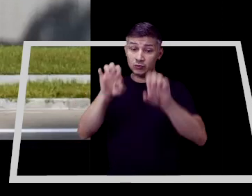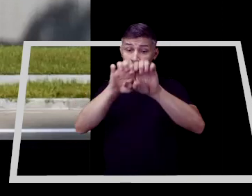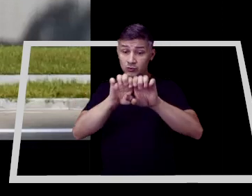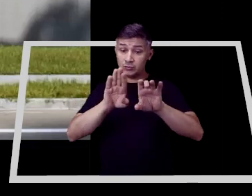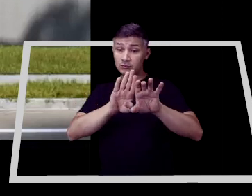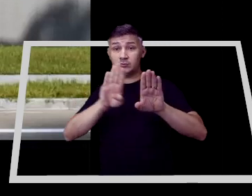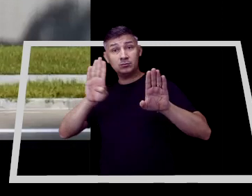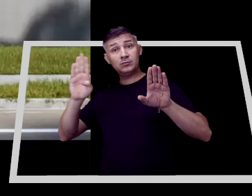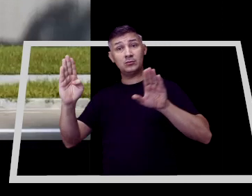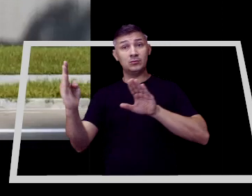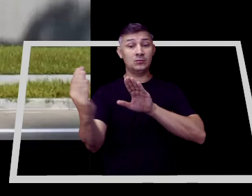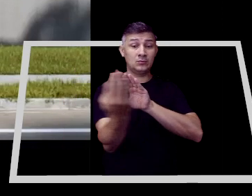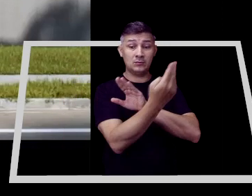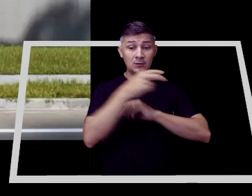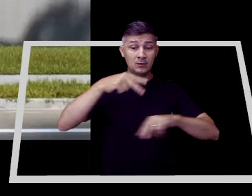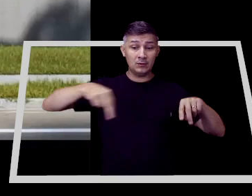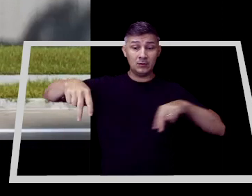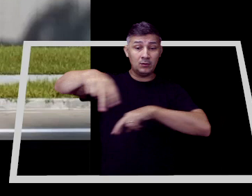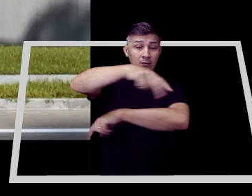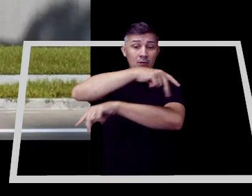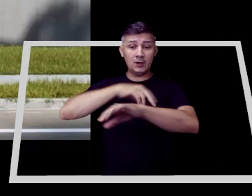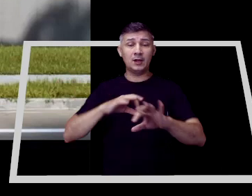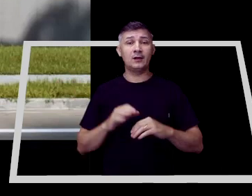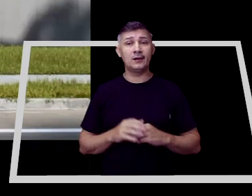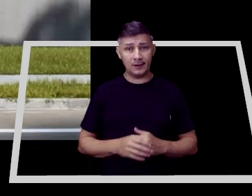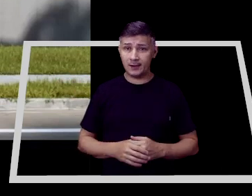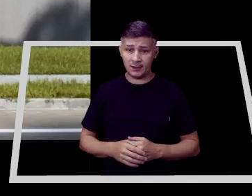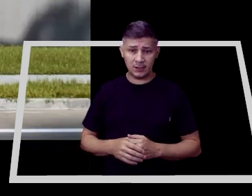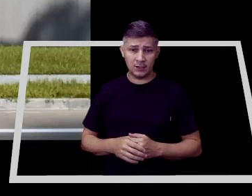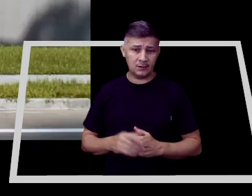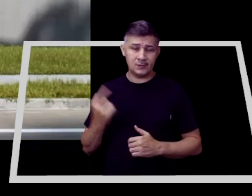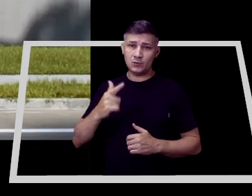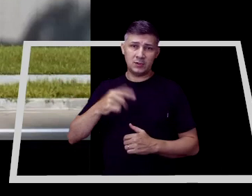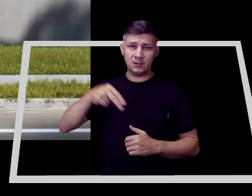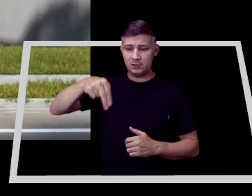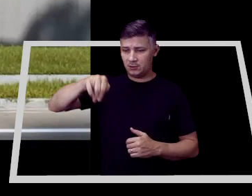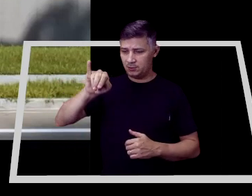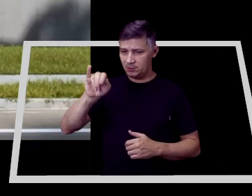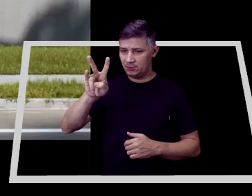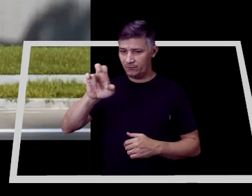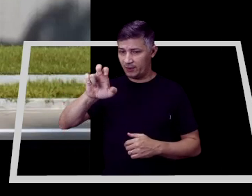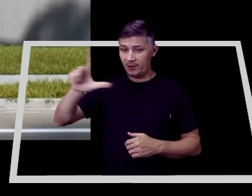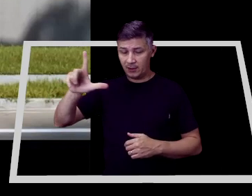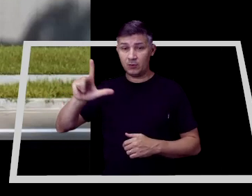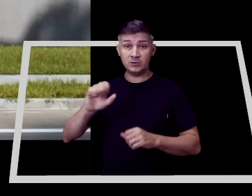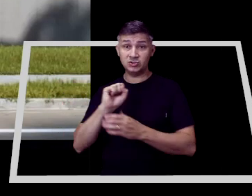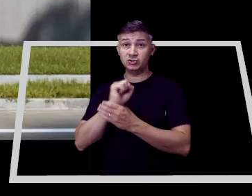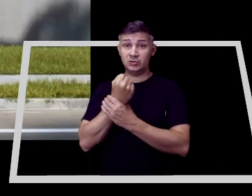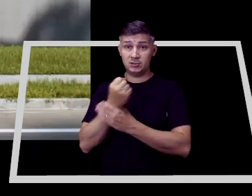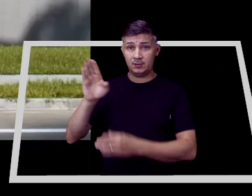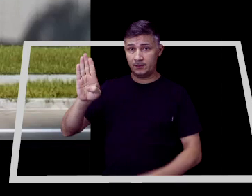sugerir uma estrutura envoltória de circulação, onde não ainda existiriam os níveis de